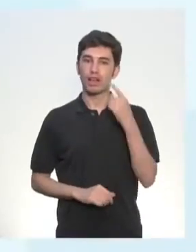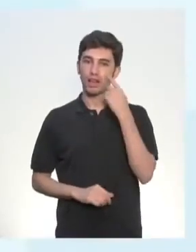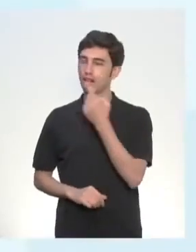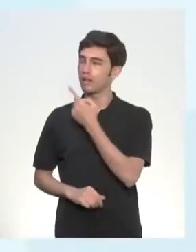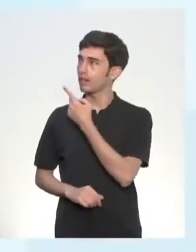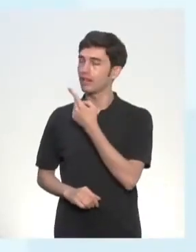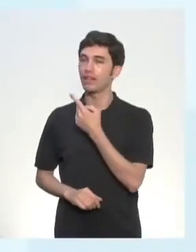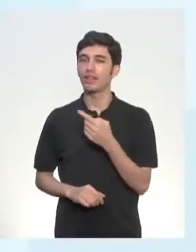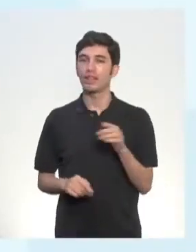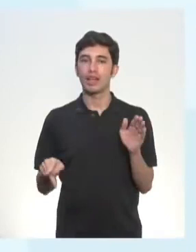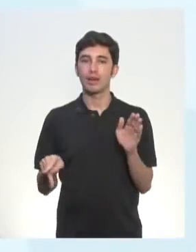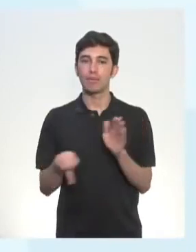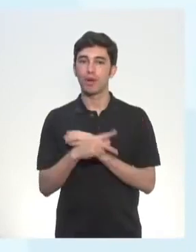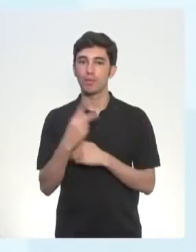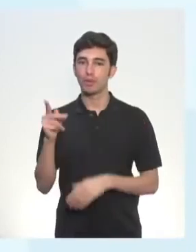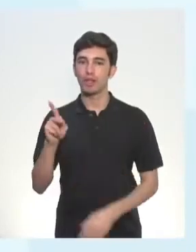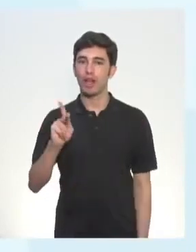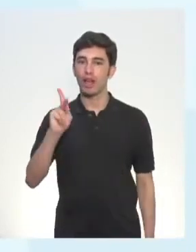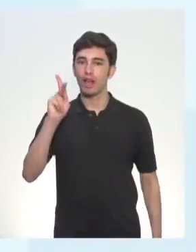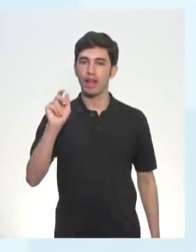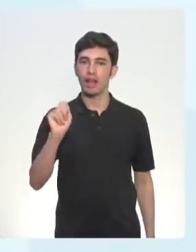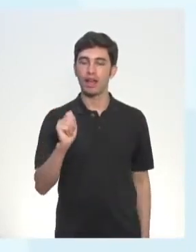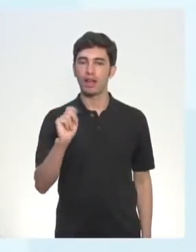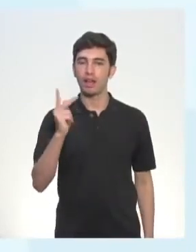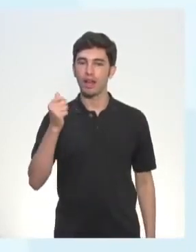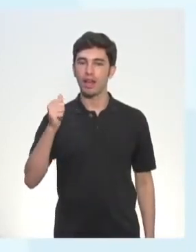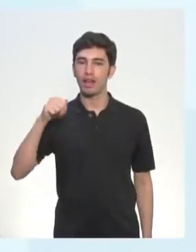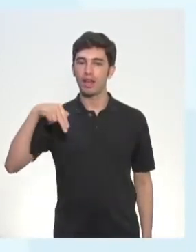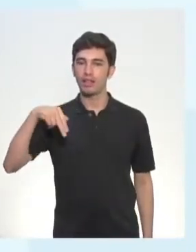que esse vídeo, ele